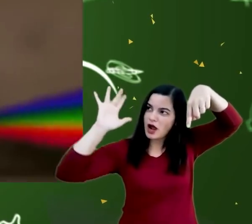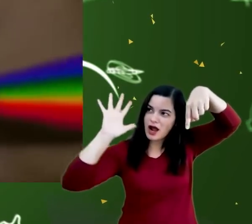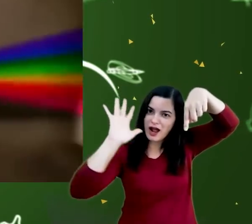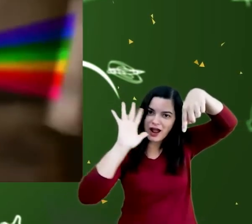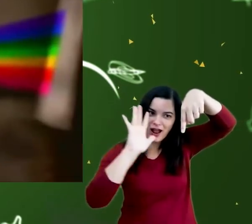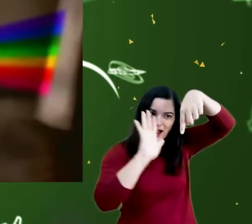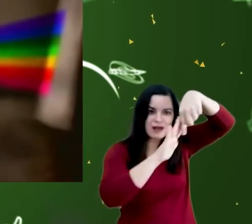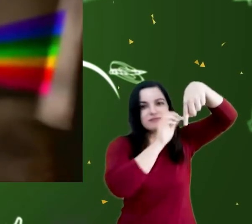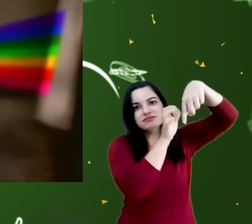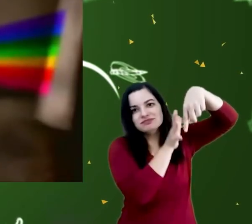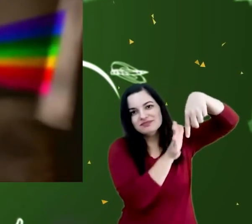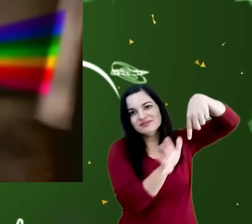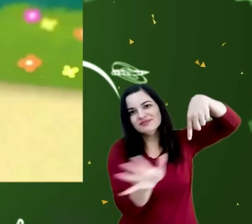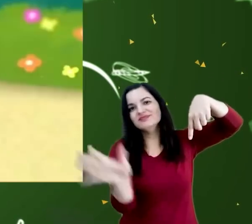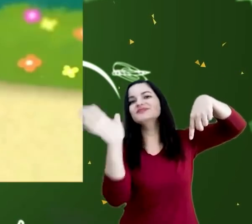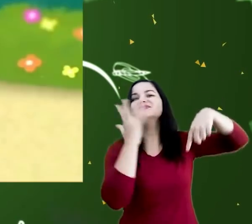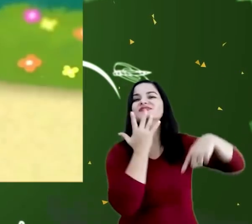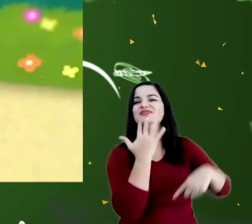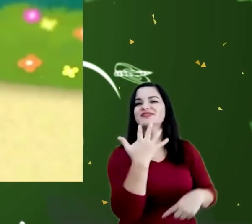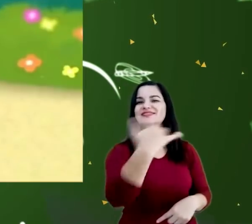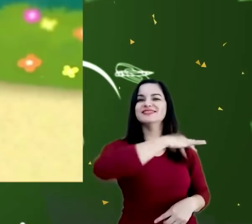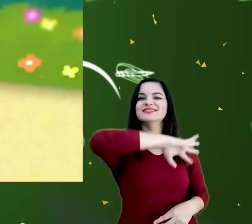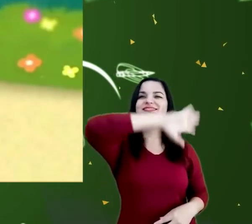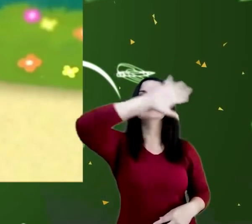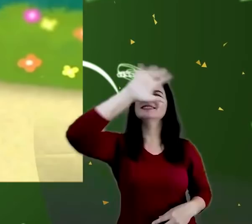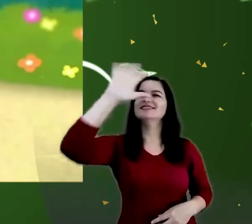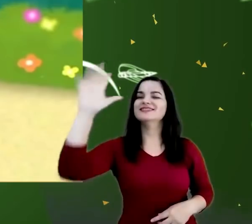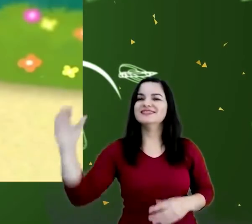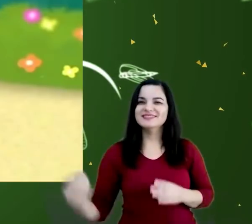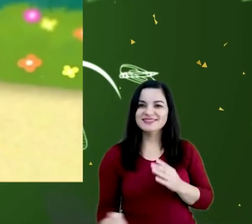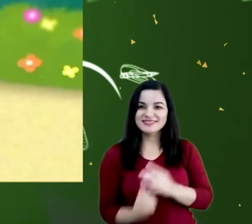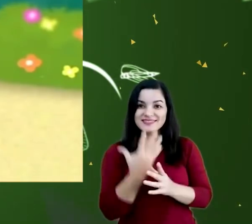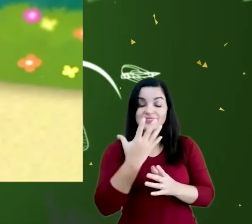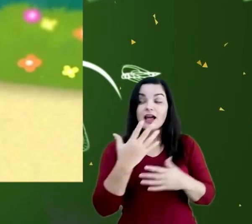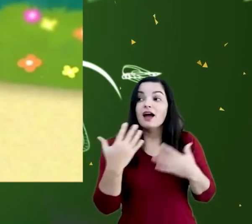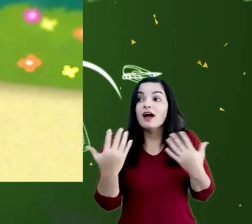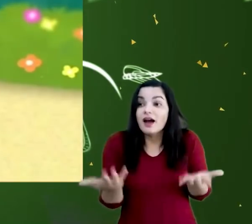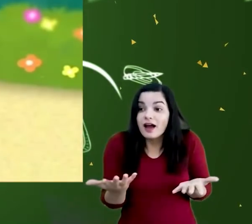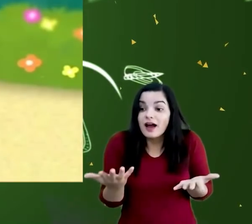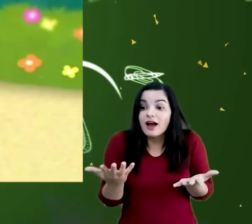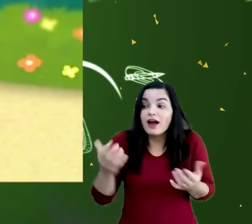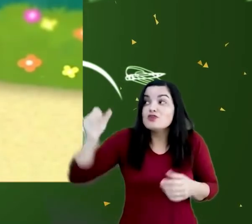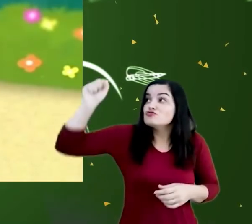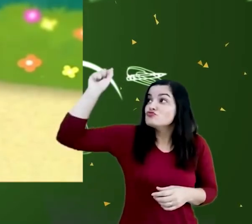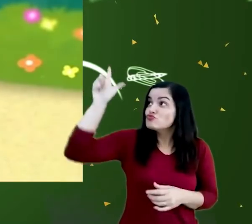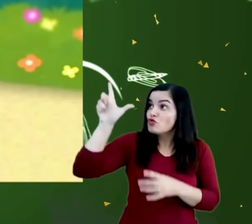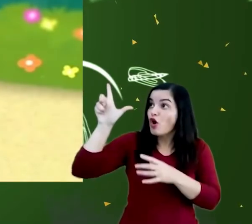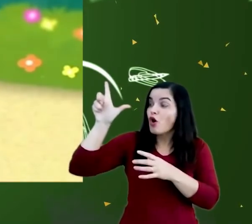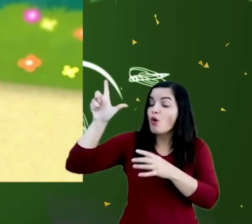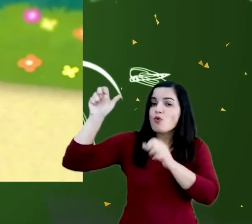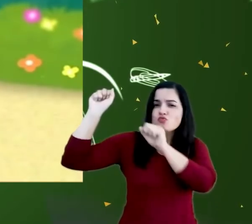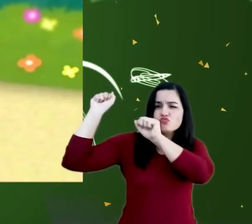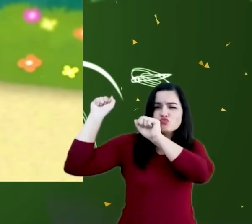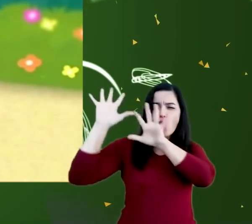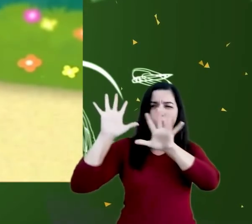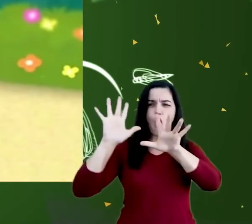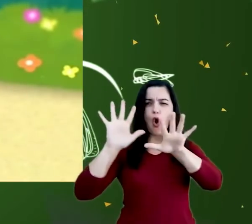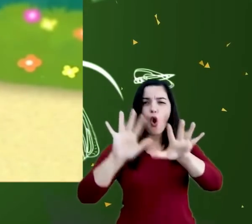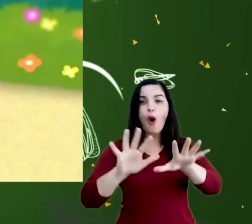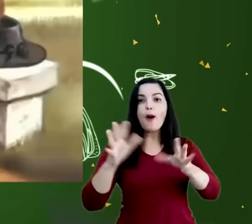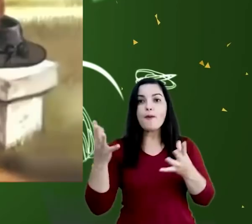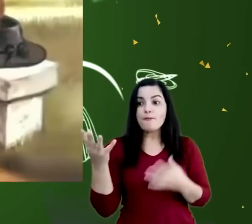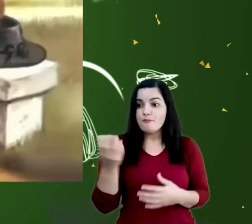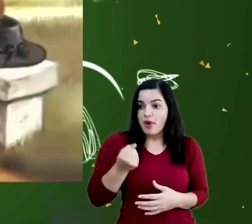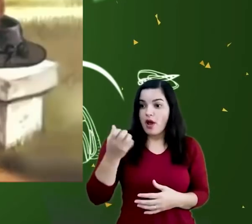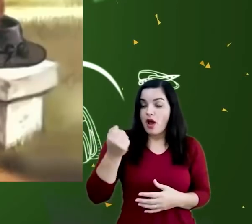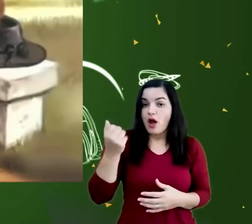o arco-íris se forma. Quer dizer que a luz branca do sol é uma mistura de um montão de